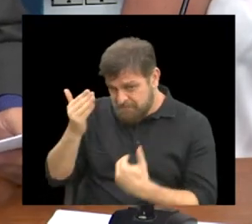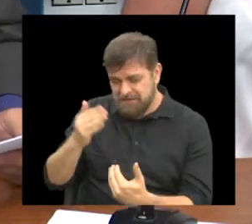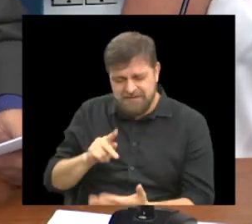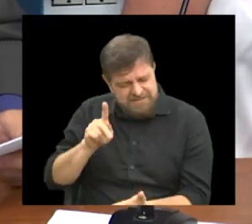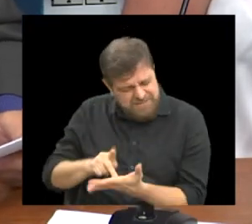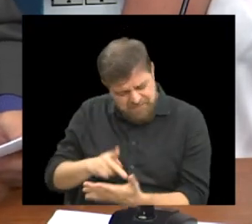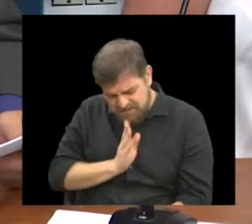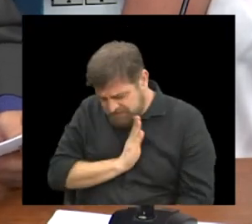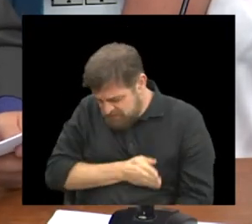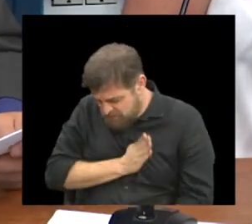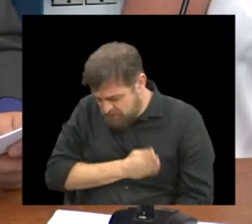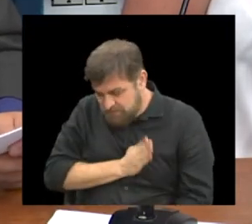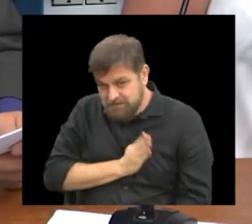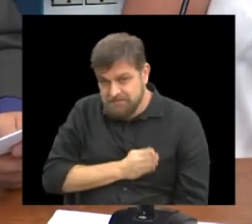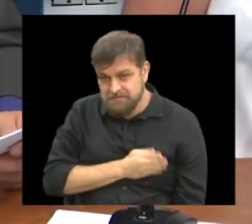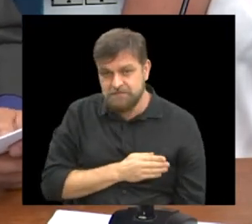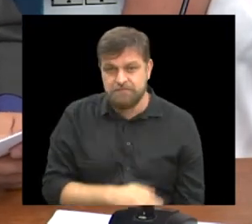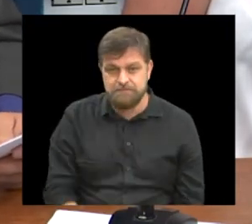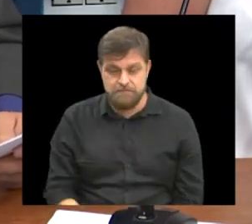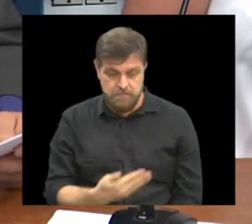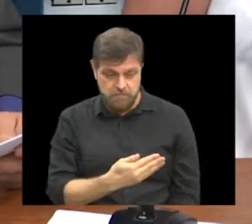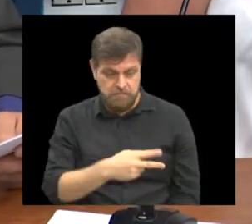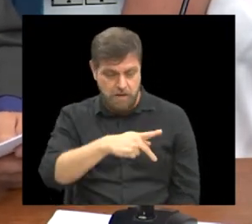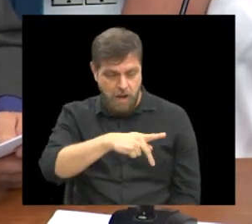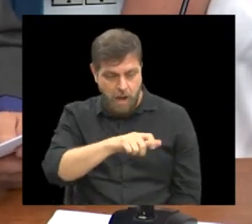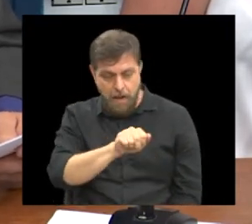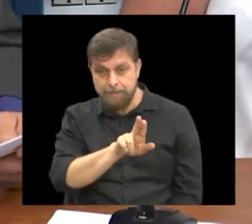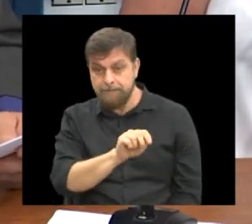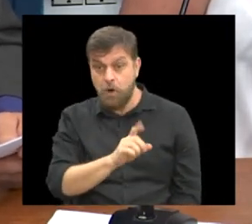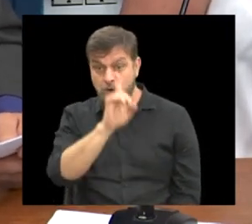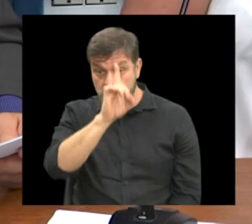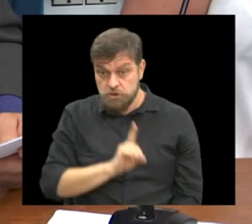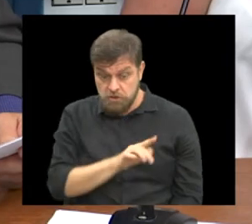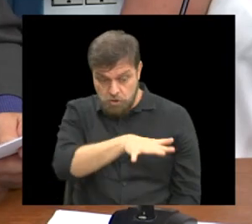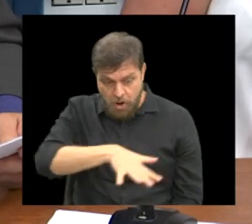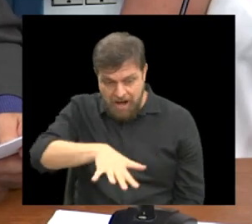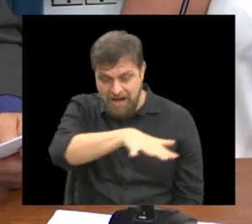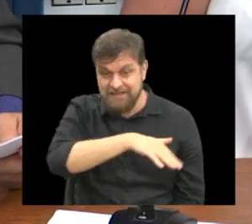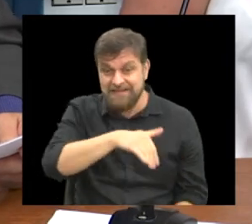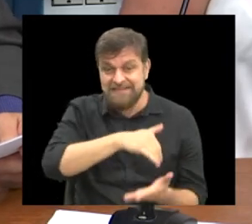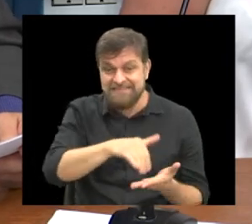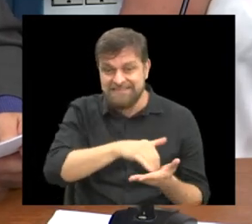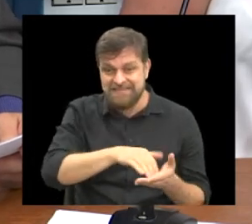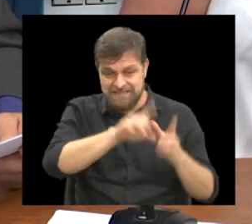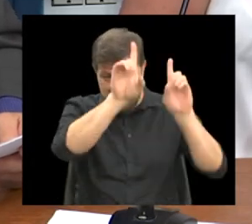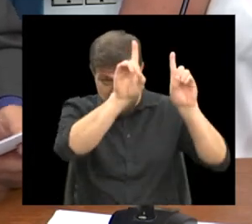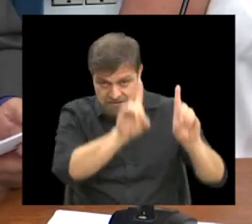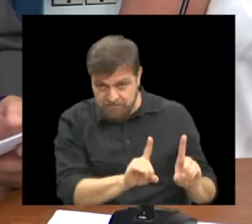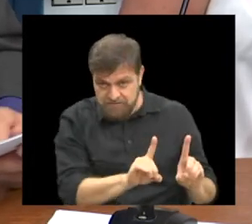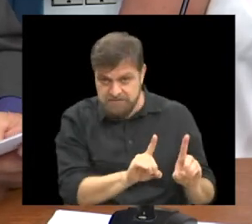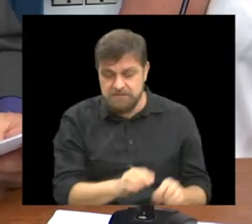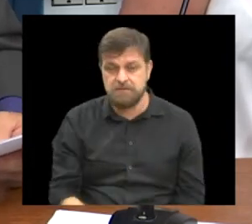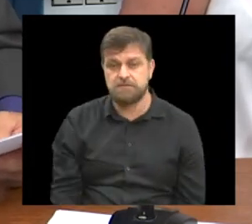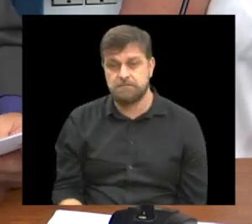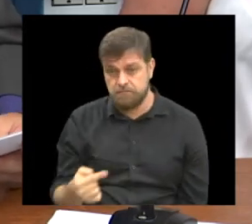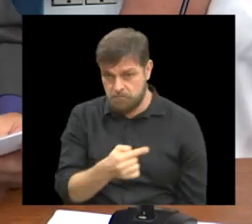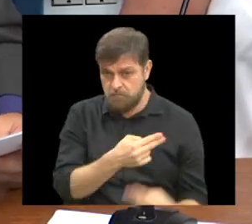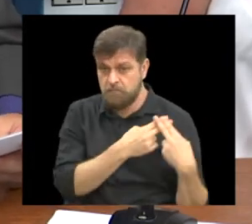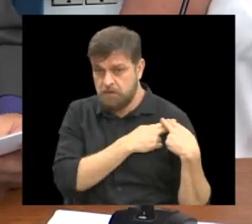de coração. Ao Paulo Guimarães, que é o diretor do Departamento de Gestão de Política e Direito da Pessoa com